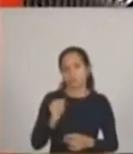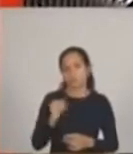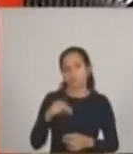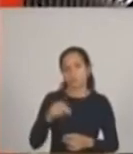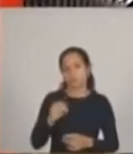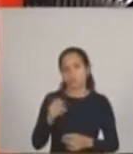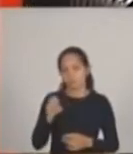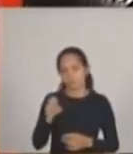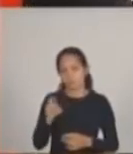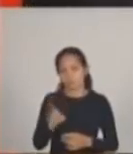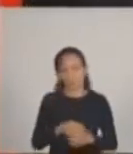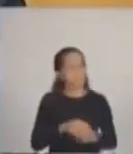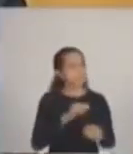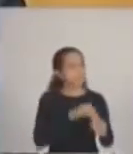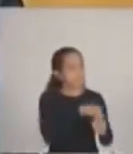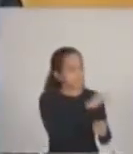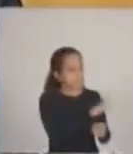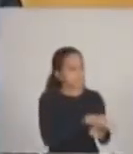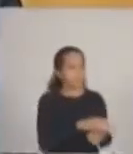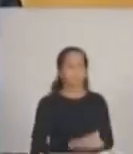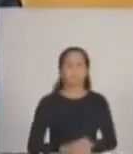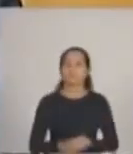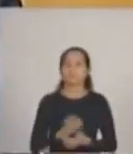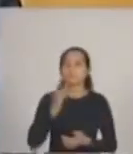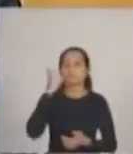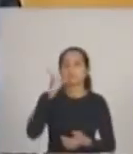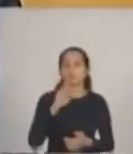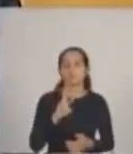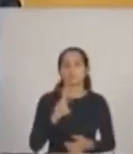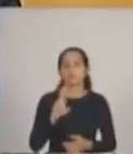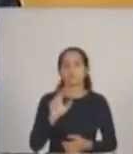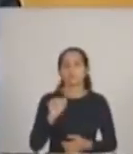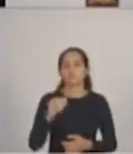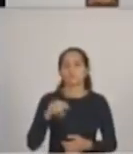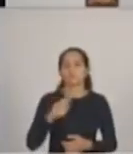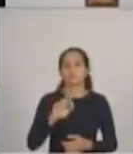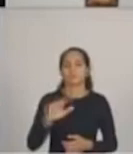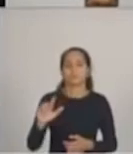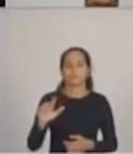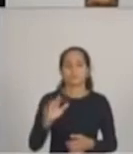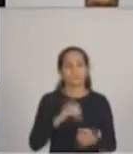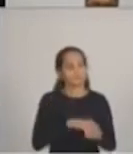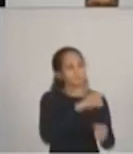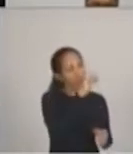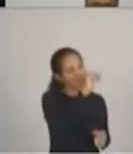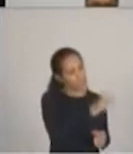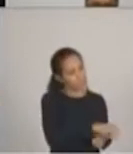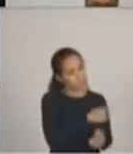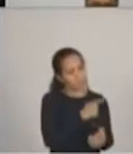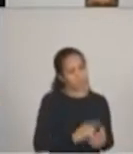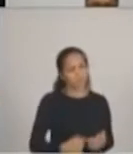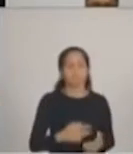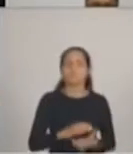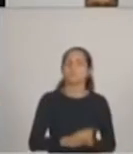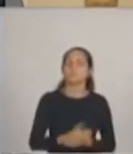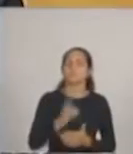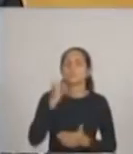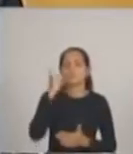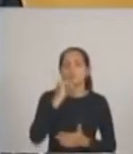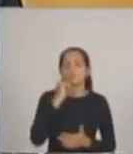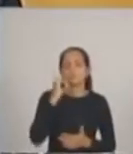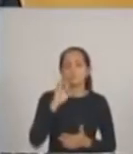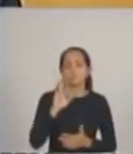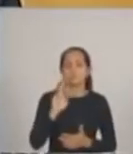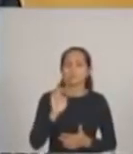Sim. Vota sim. Deputada Raquel Lessa. Voto sim, senhor presidente. Vota sim. Deputado